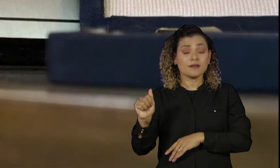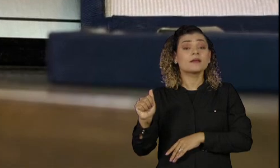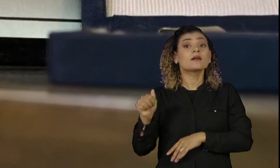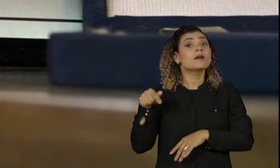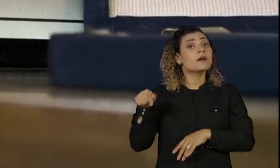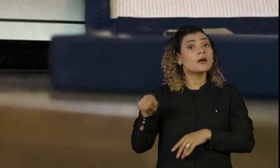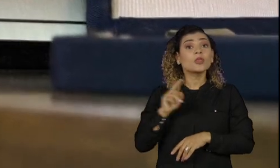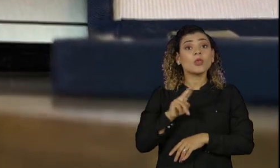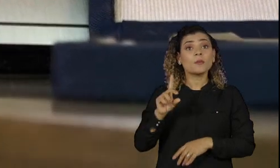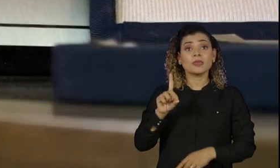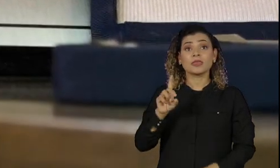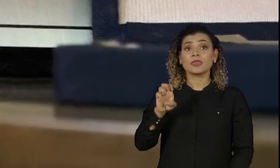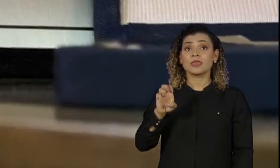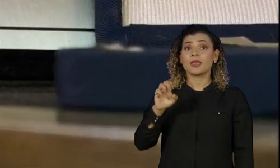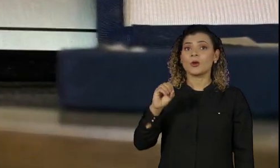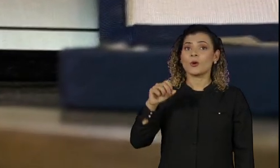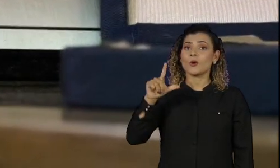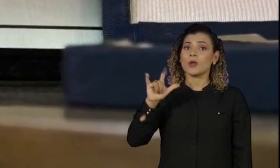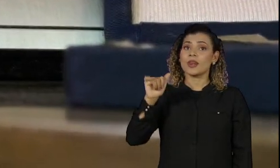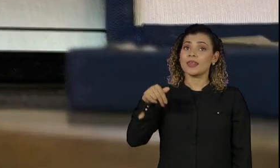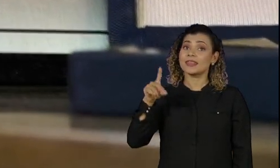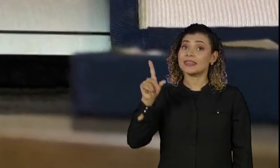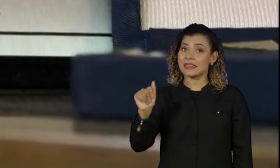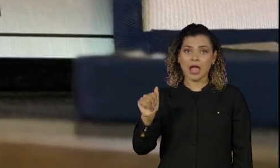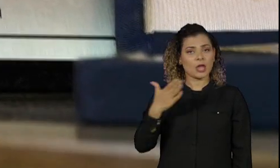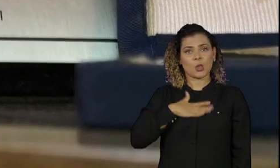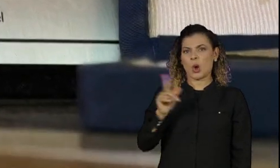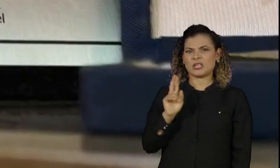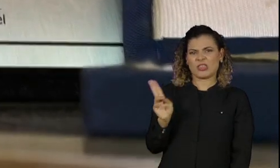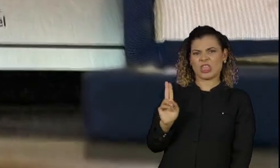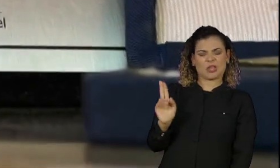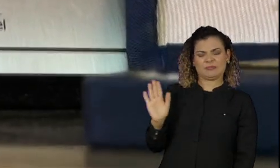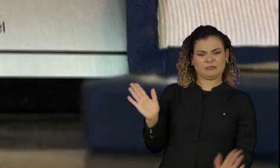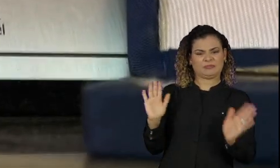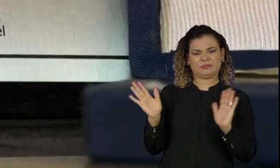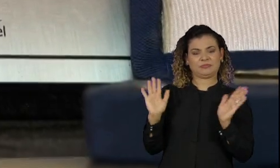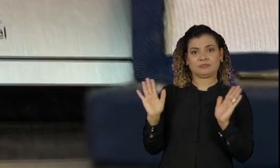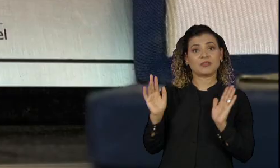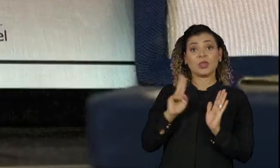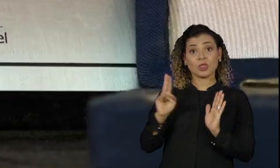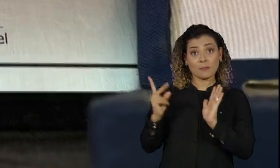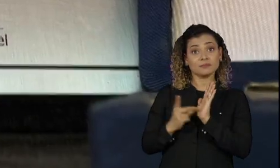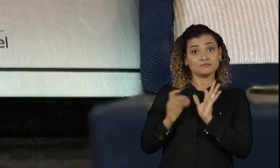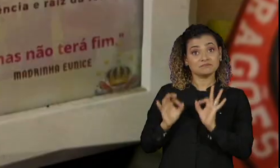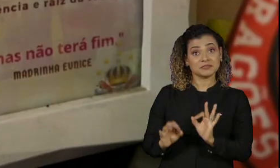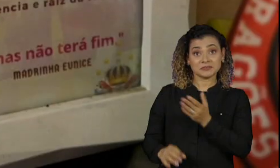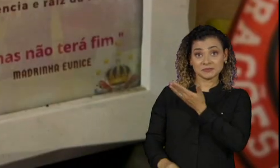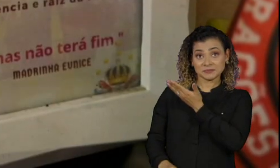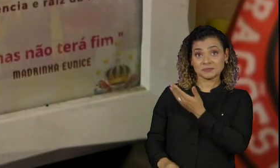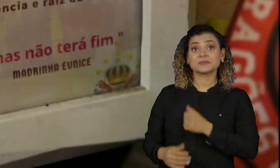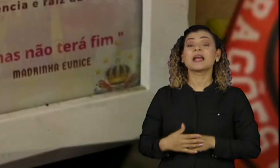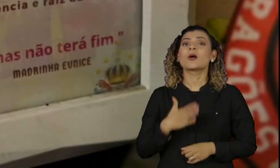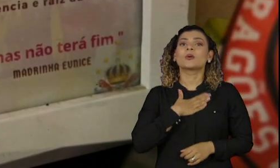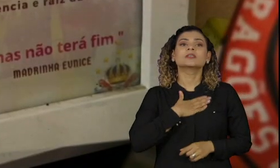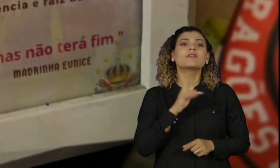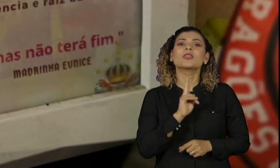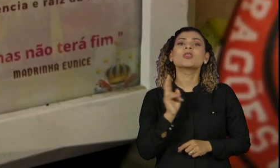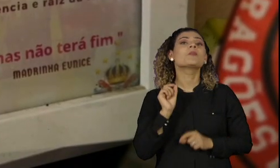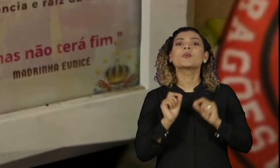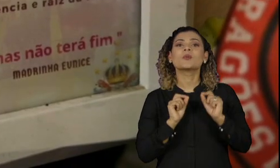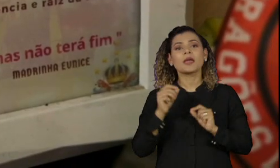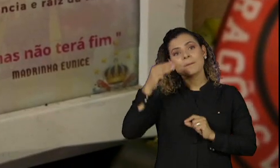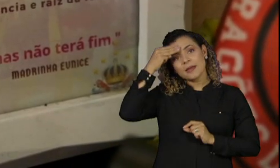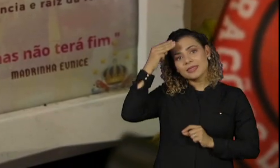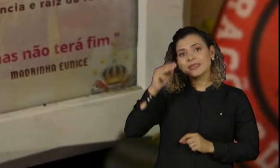Deolinda Madre não gostava de ser chamada por esse nome, que era o nome oficial dela. Ela gostava de ser chamada por